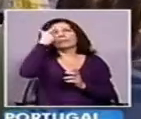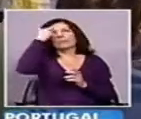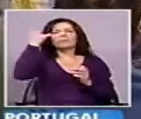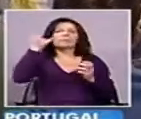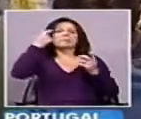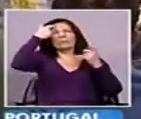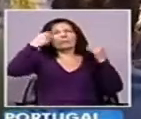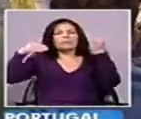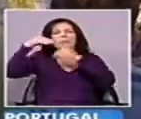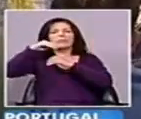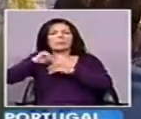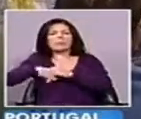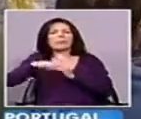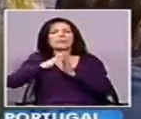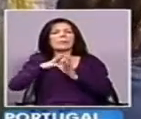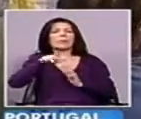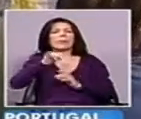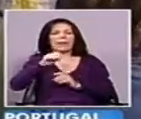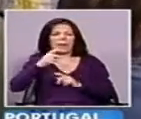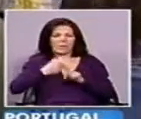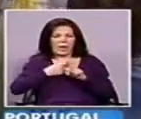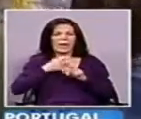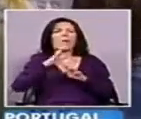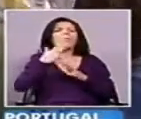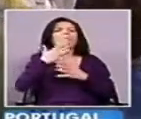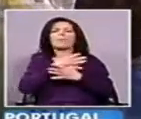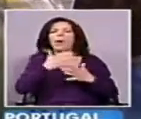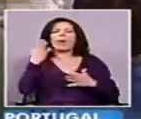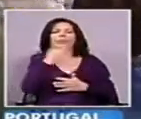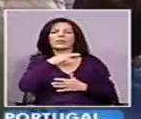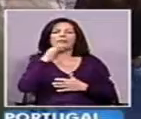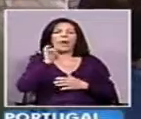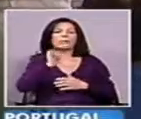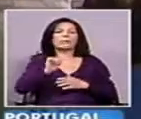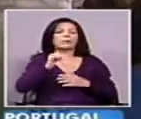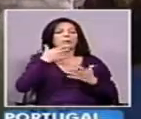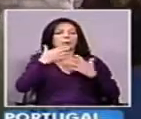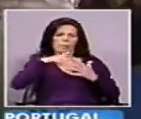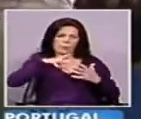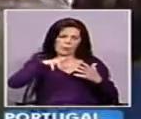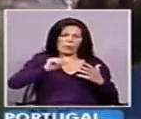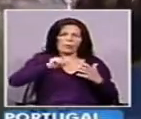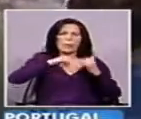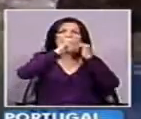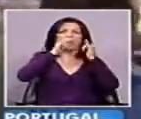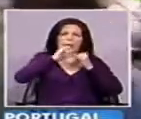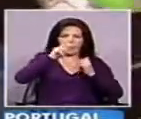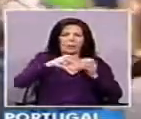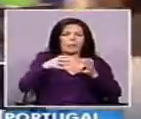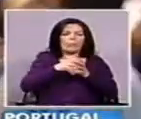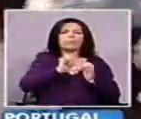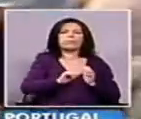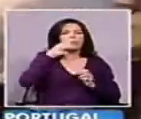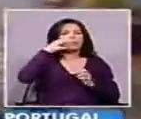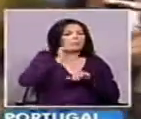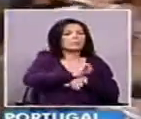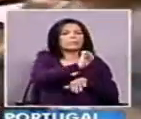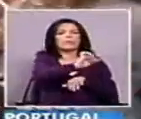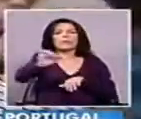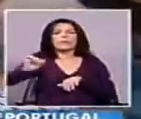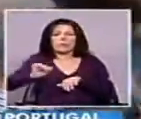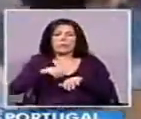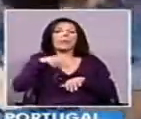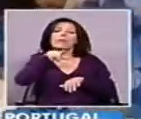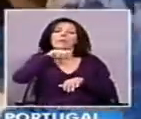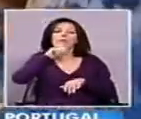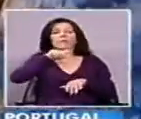Imaginários em Santa Maria da Feira é o maior festival de teatro de rua do país, nacional e internacional, mas também de comunidade. Hoje vamos assistir a como é